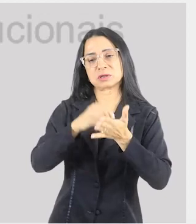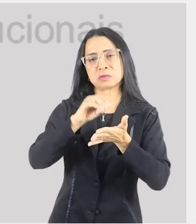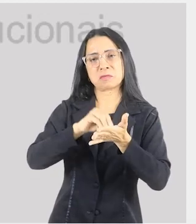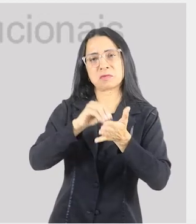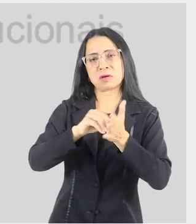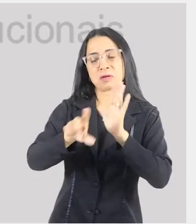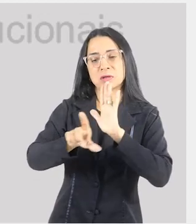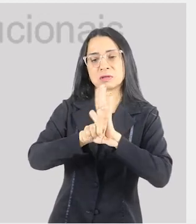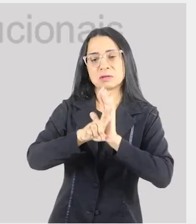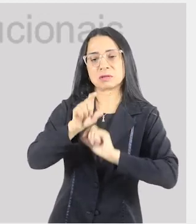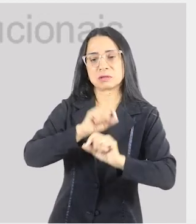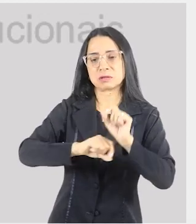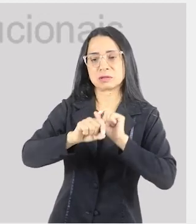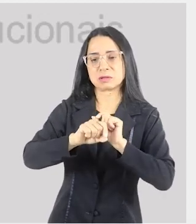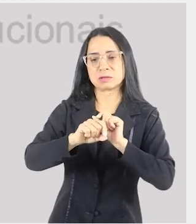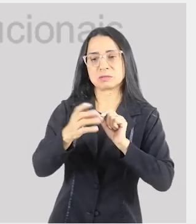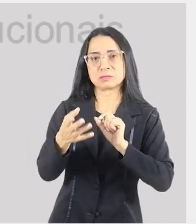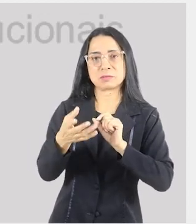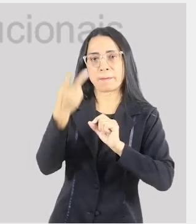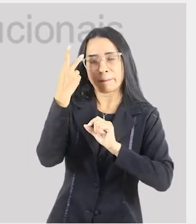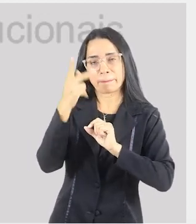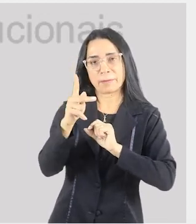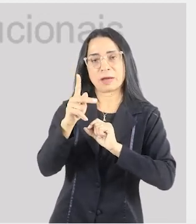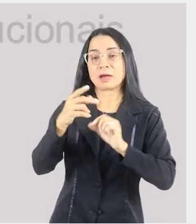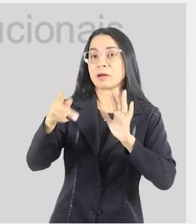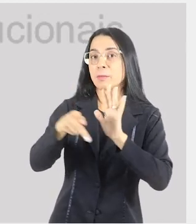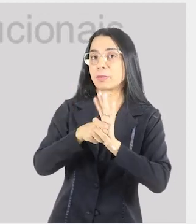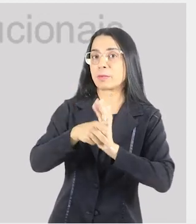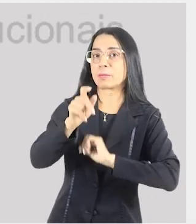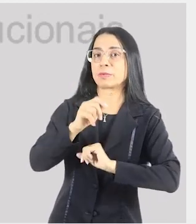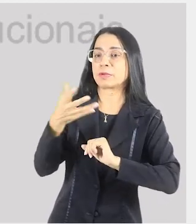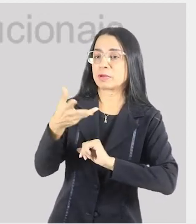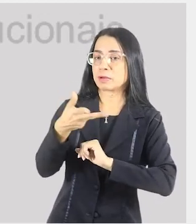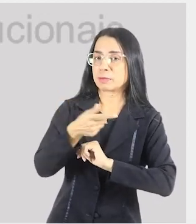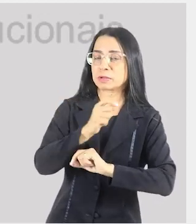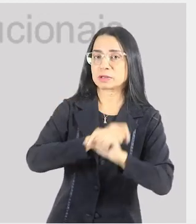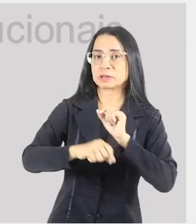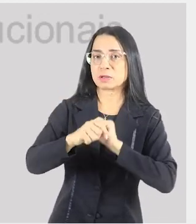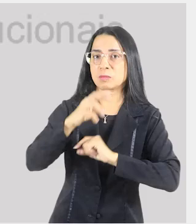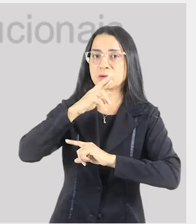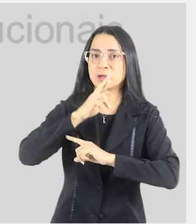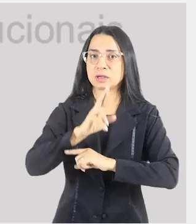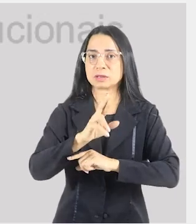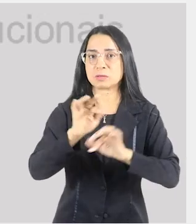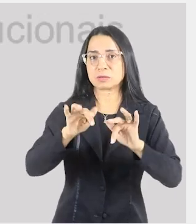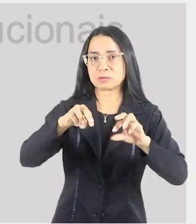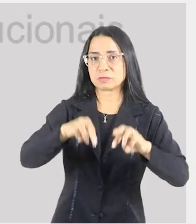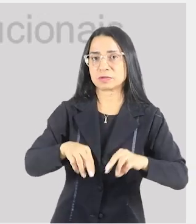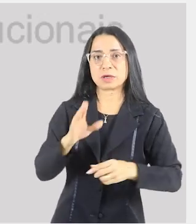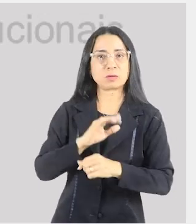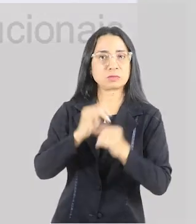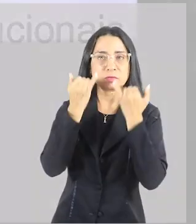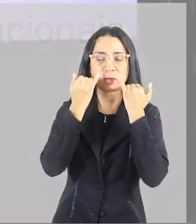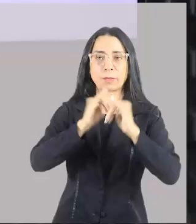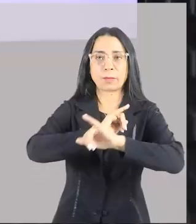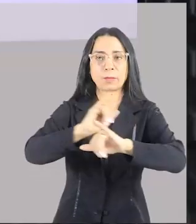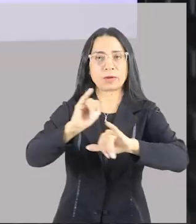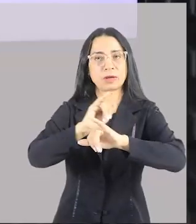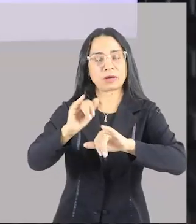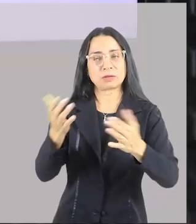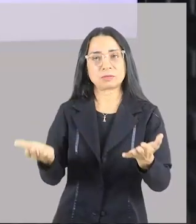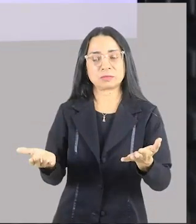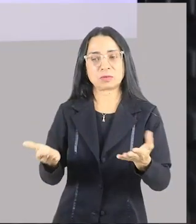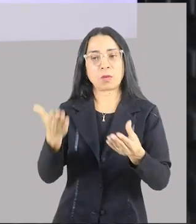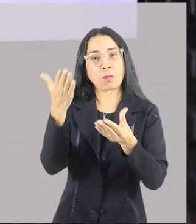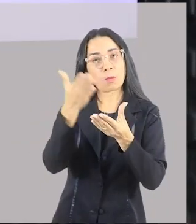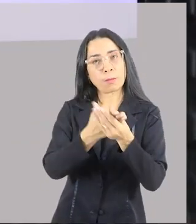habilitação, cujo resultado final ainda não foi homologado e publicado. Ora, é um processo de